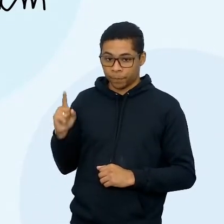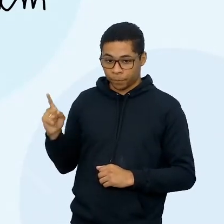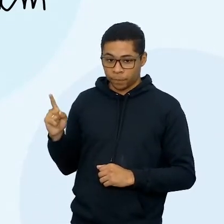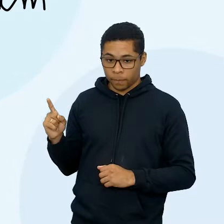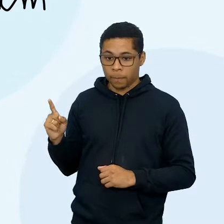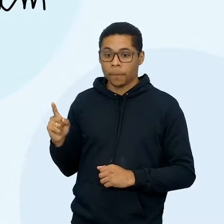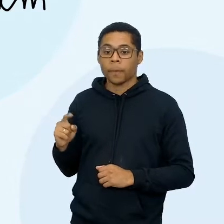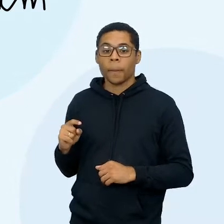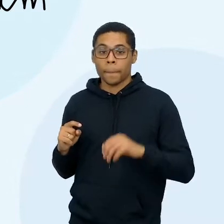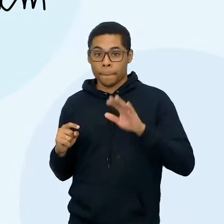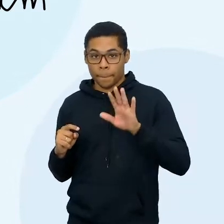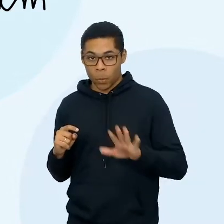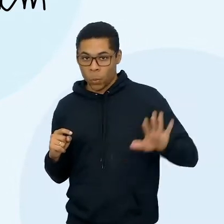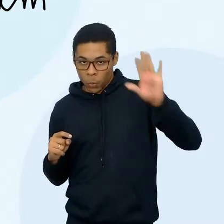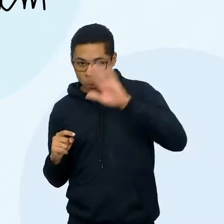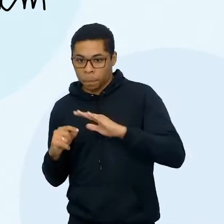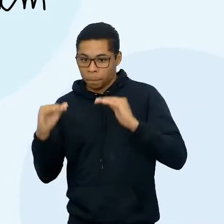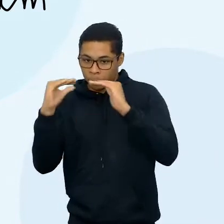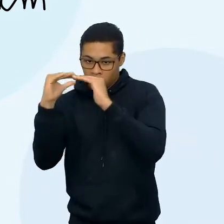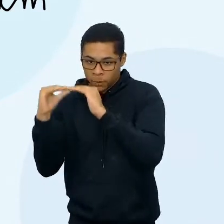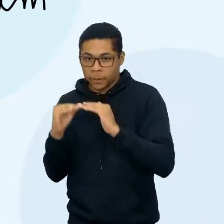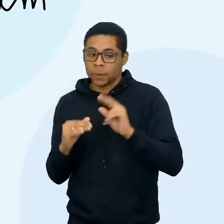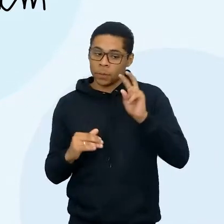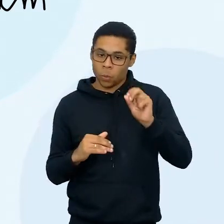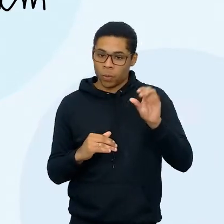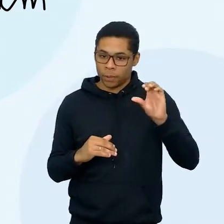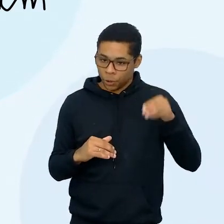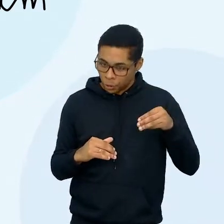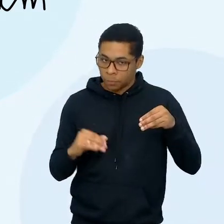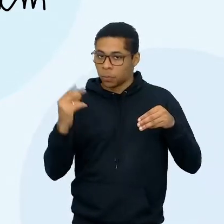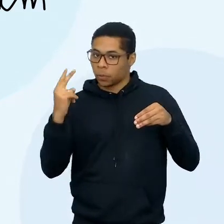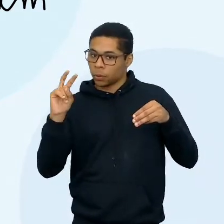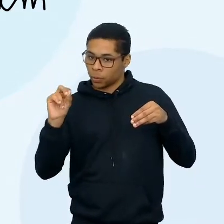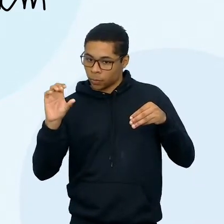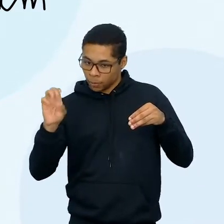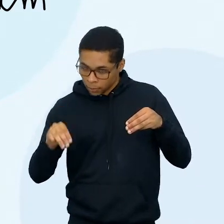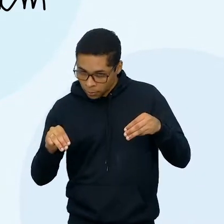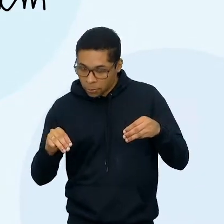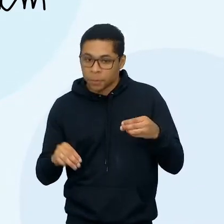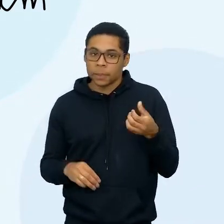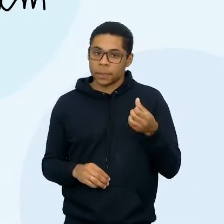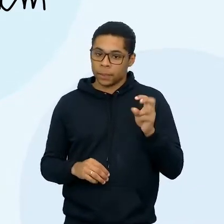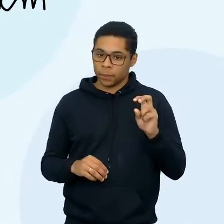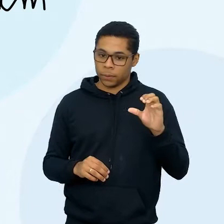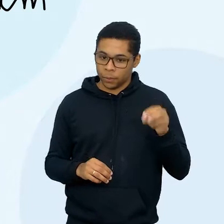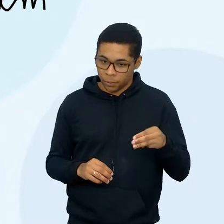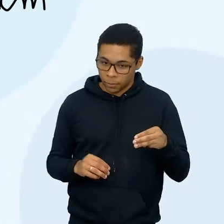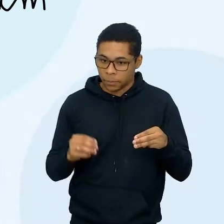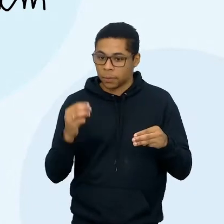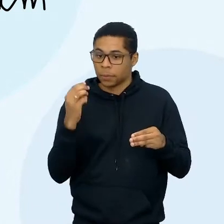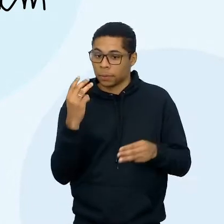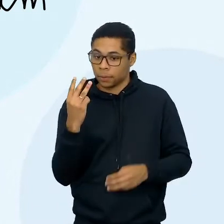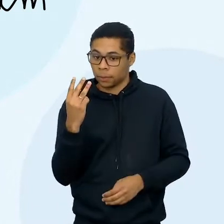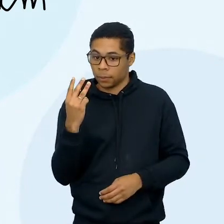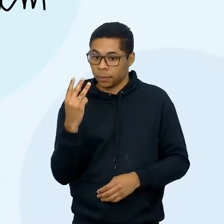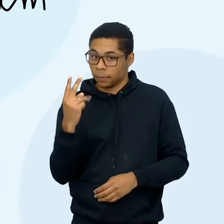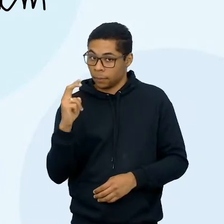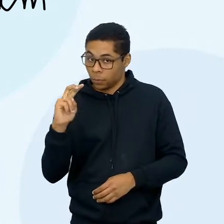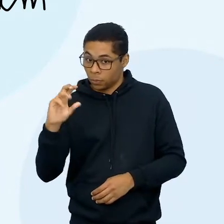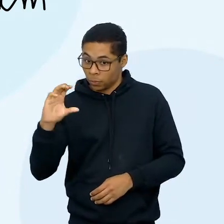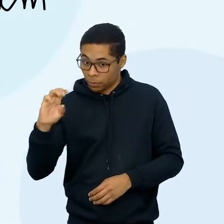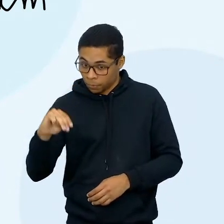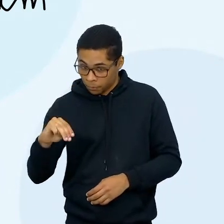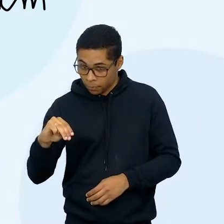de proporção, né, que está ali especificado, né, está dando uma escala de